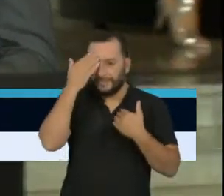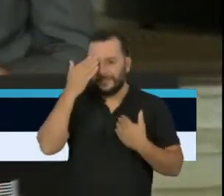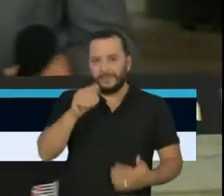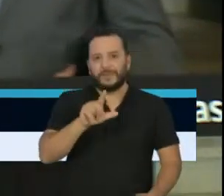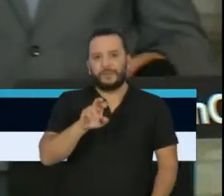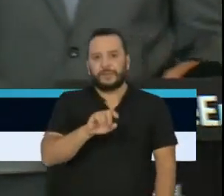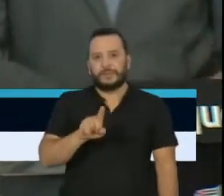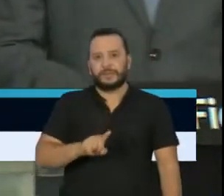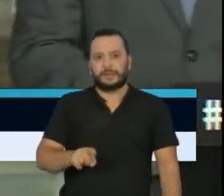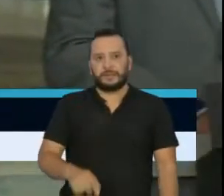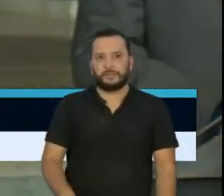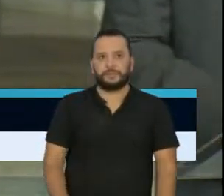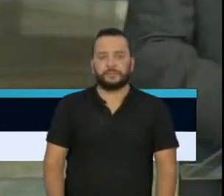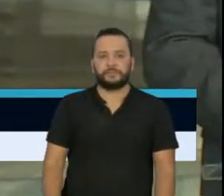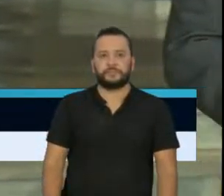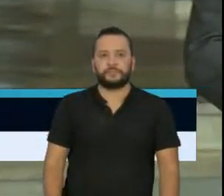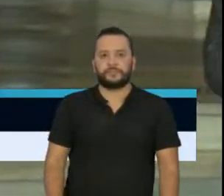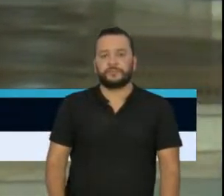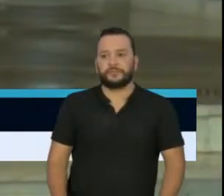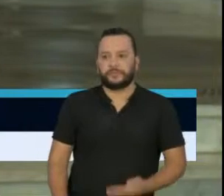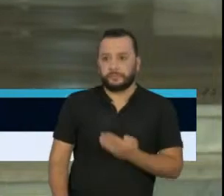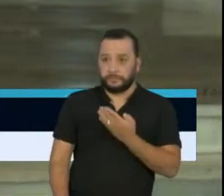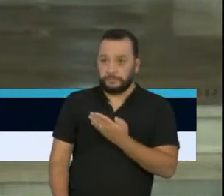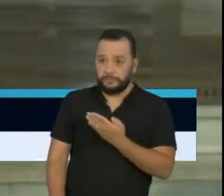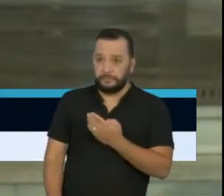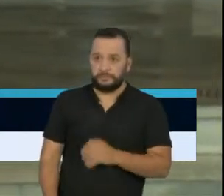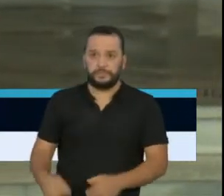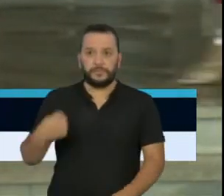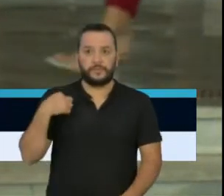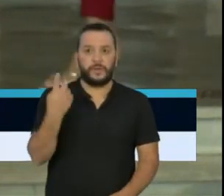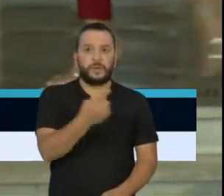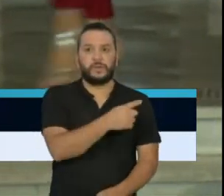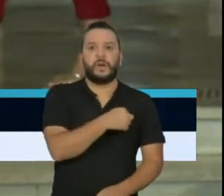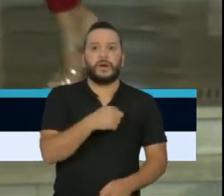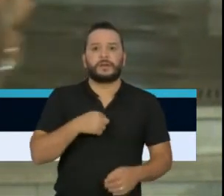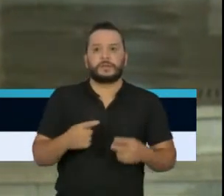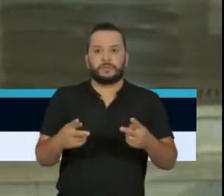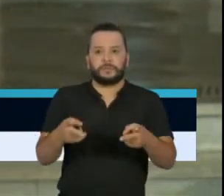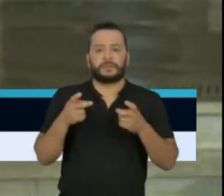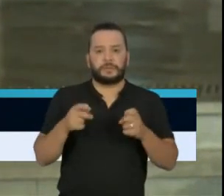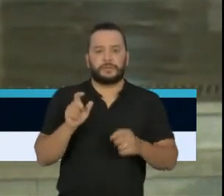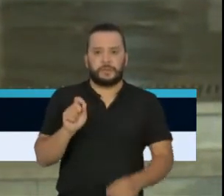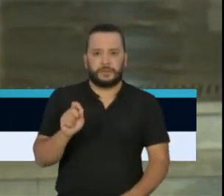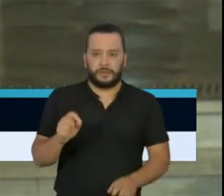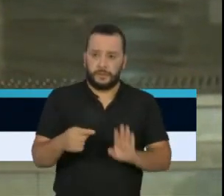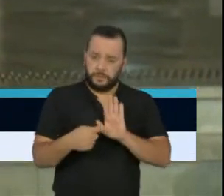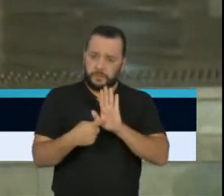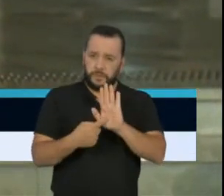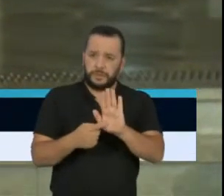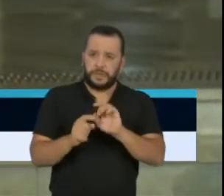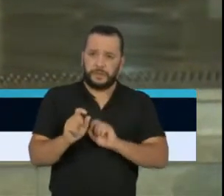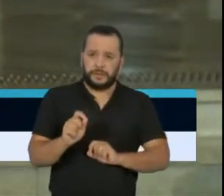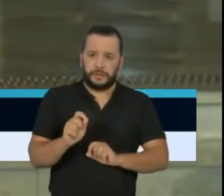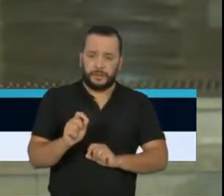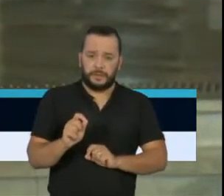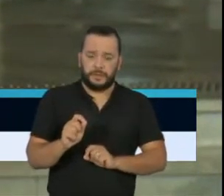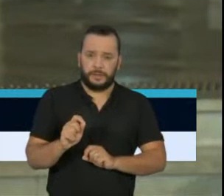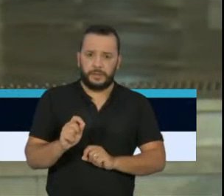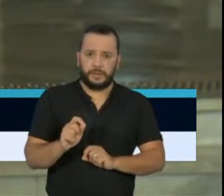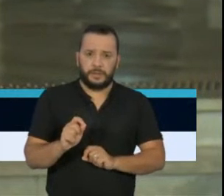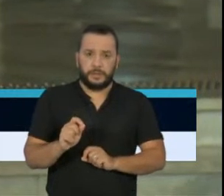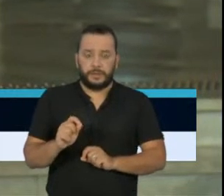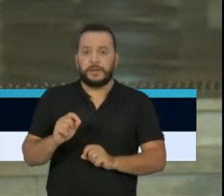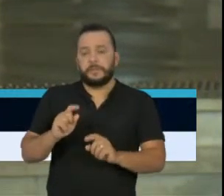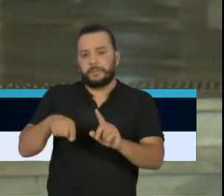German. Então, nós, como vocês observaram, e que eu mostrei que é mais